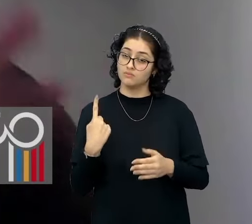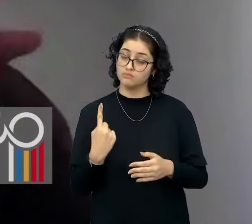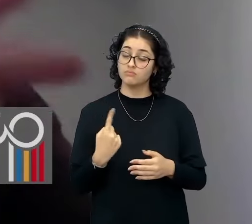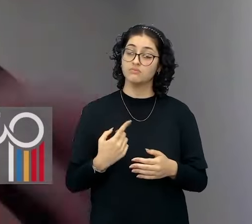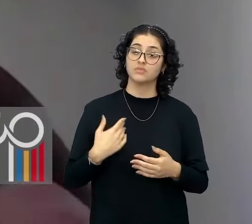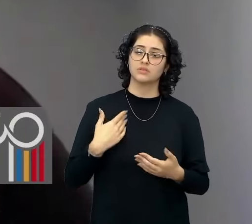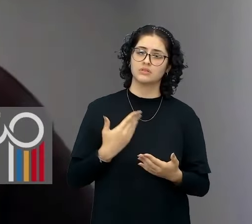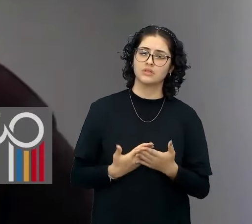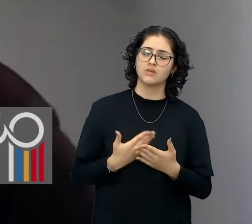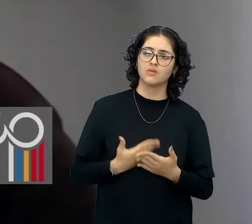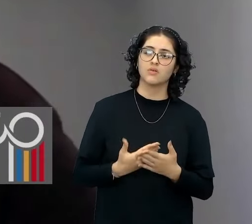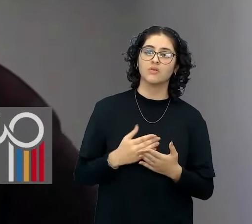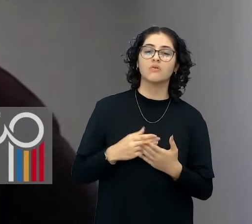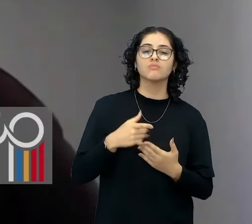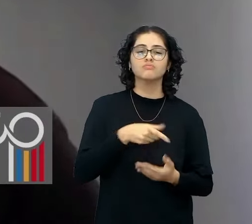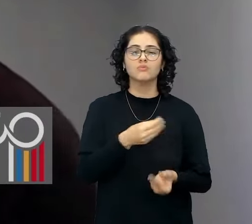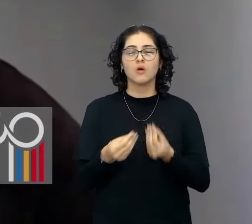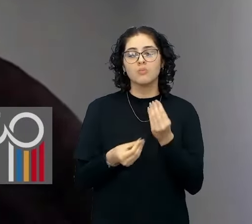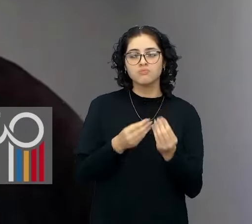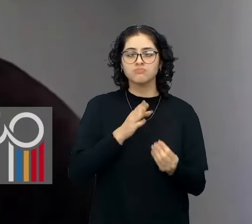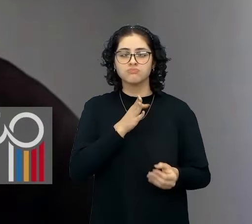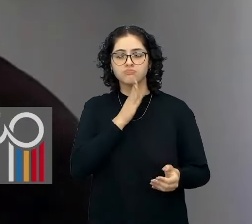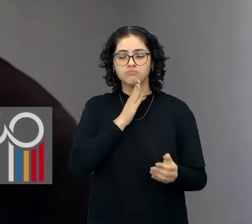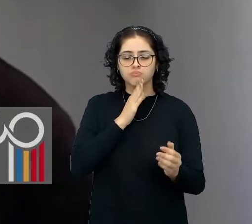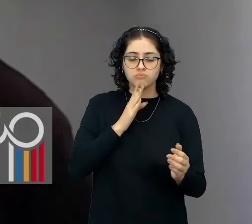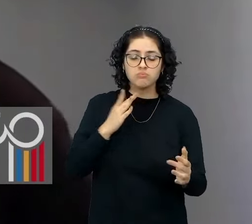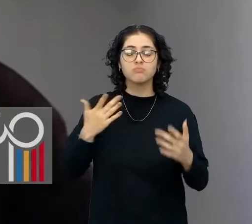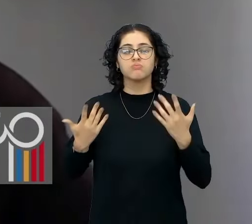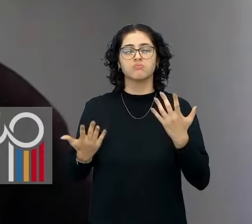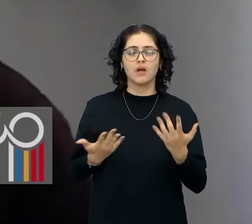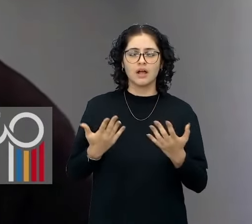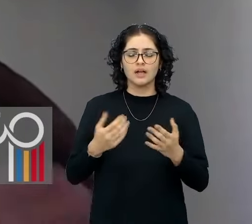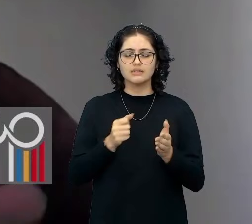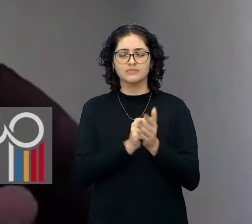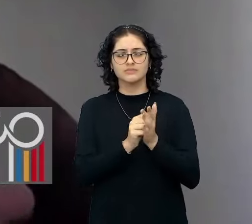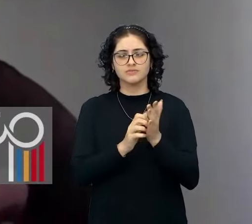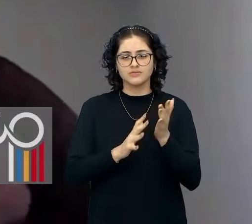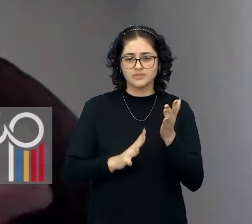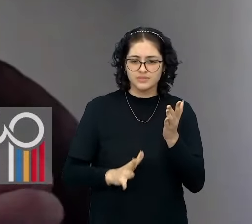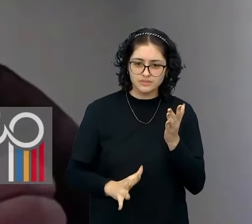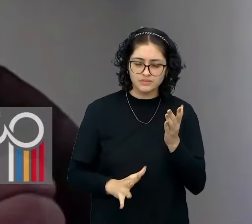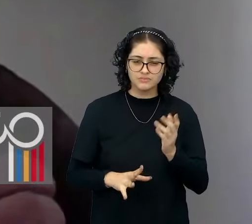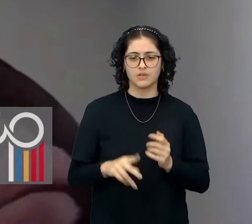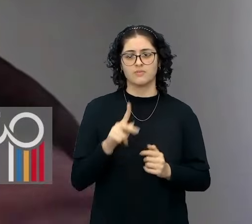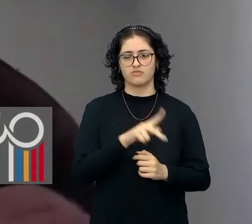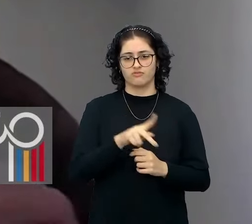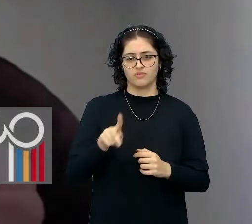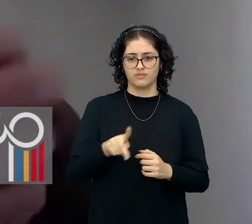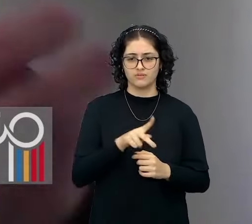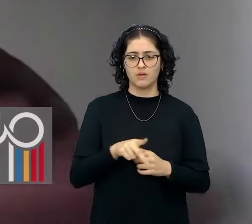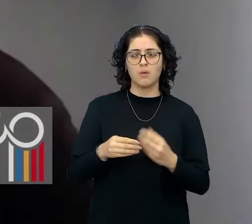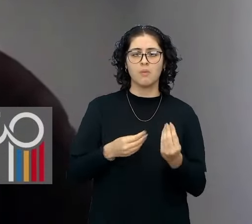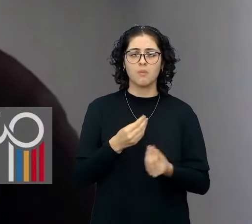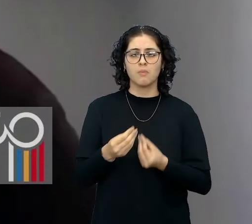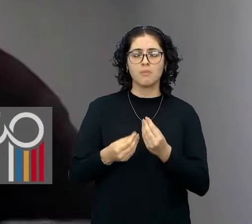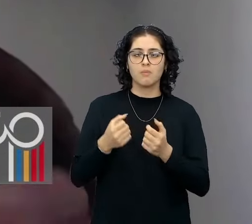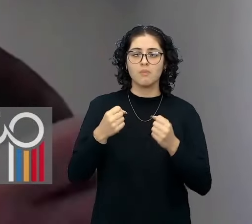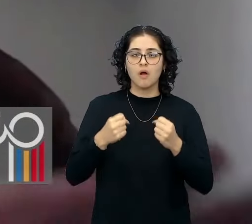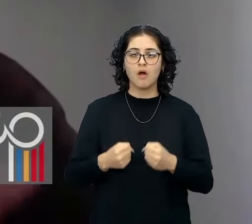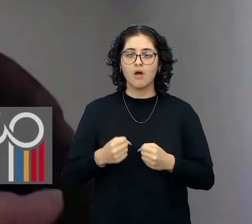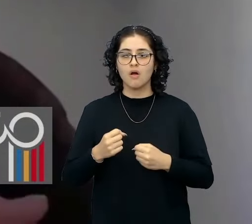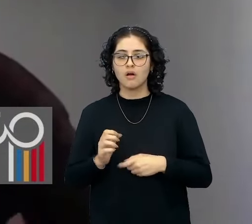ela, qual era o objeto de conhecimento, olhando para as atividades, como eu, professor, posso levar